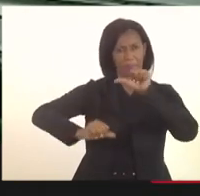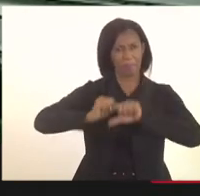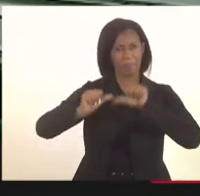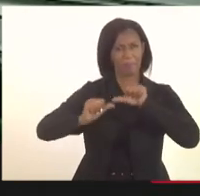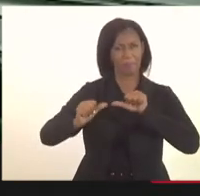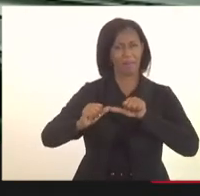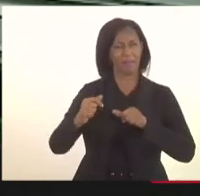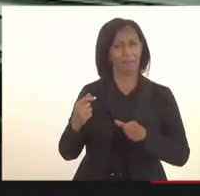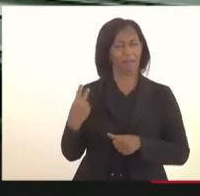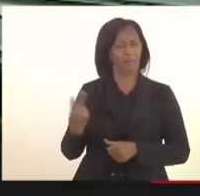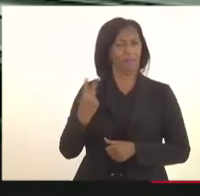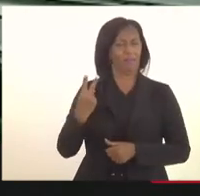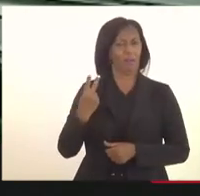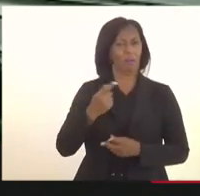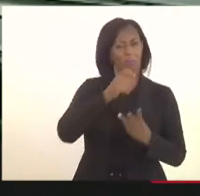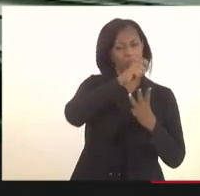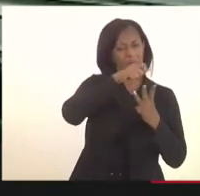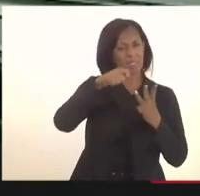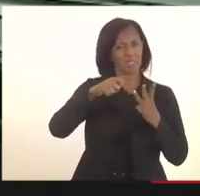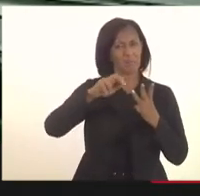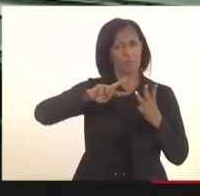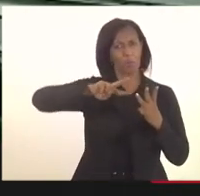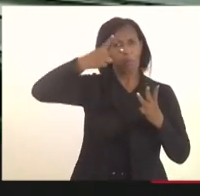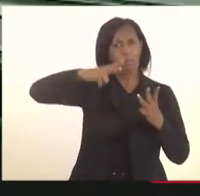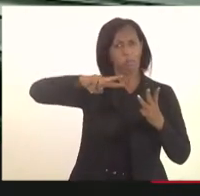petróleo, trimestralmente.